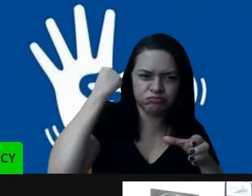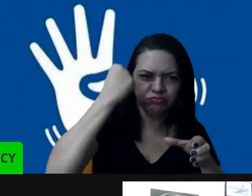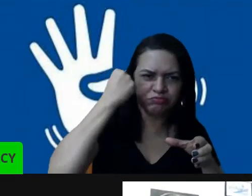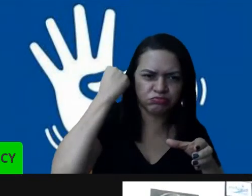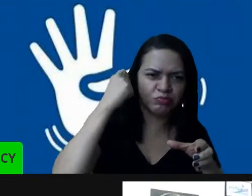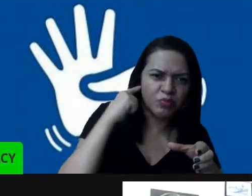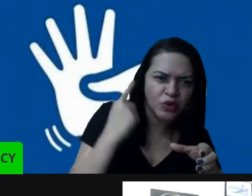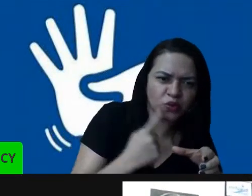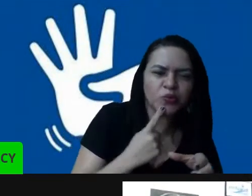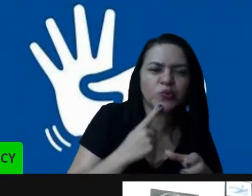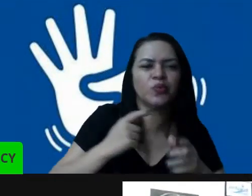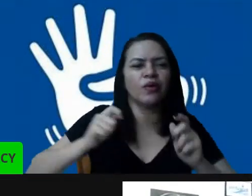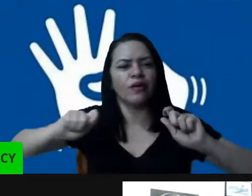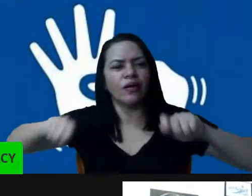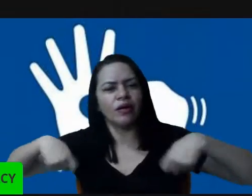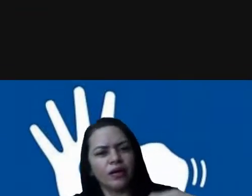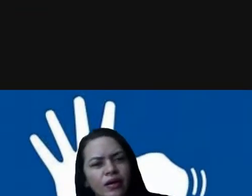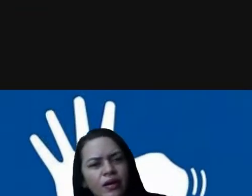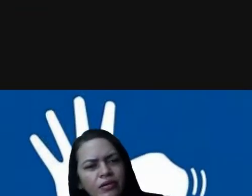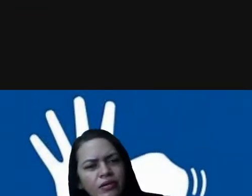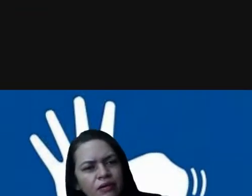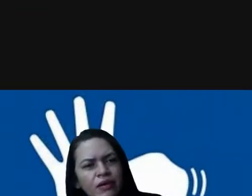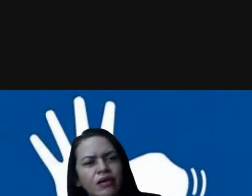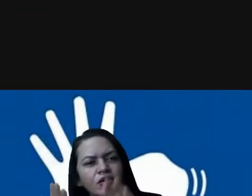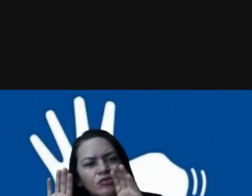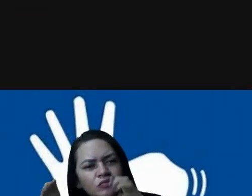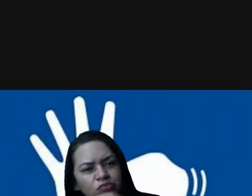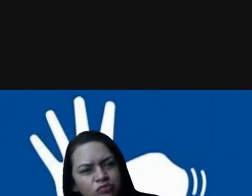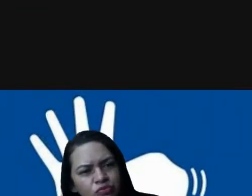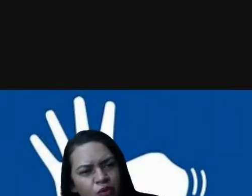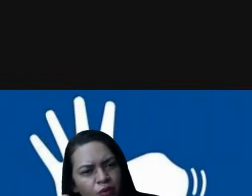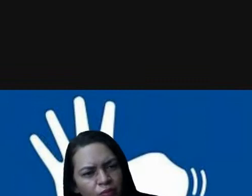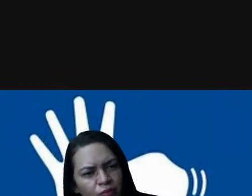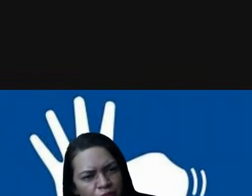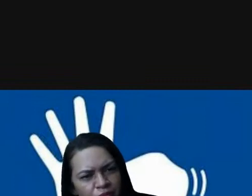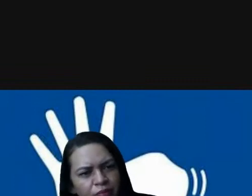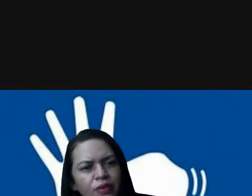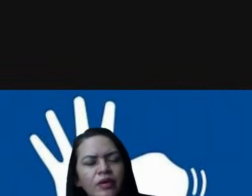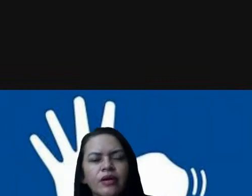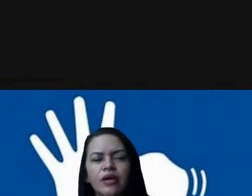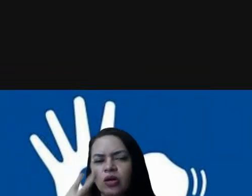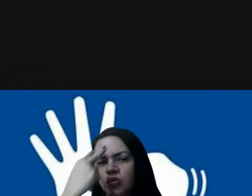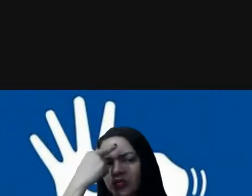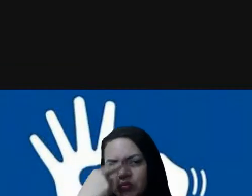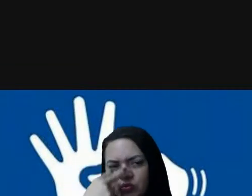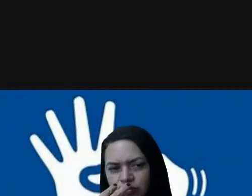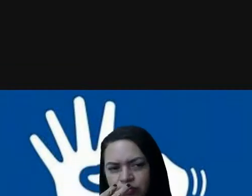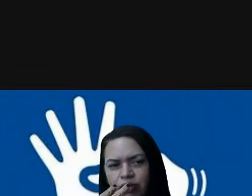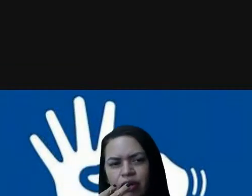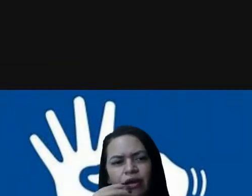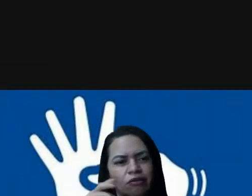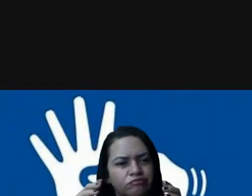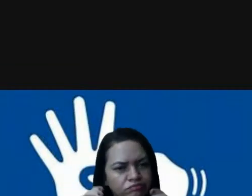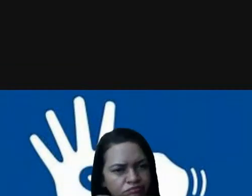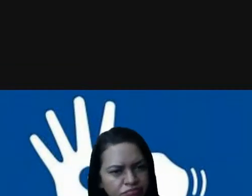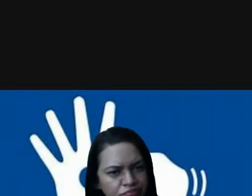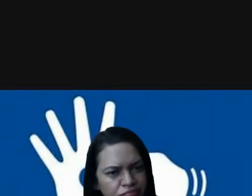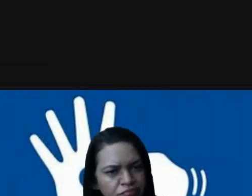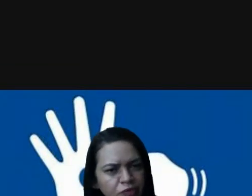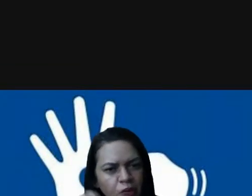cadeirante, o cadeirante quer militar só pelo cadeirante, o cego. E acaba acontecendo que não